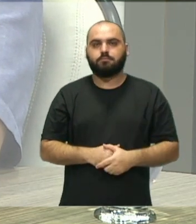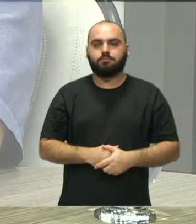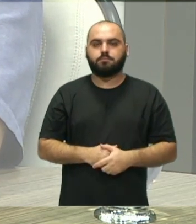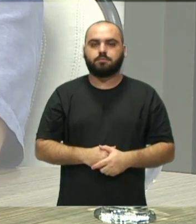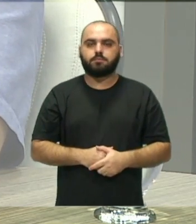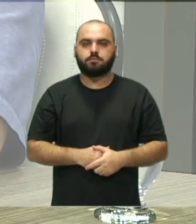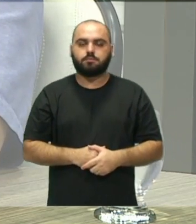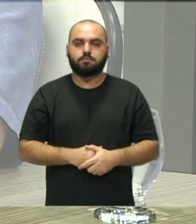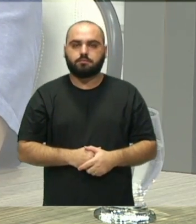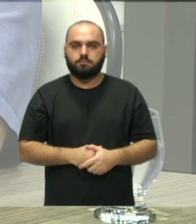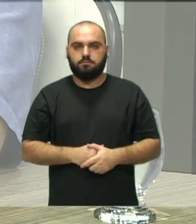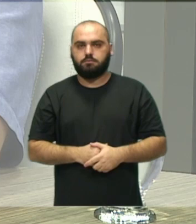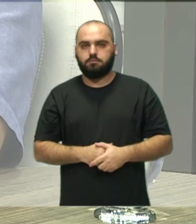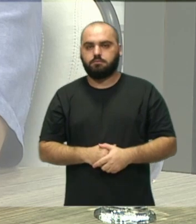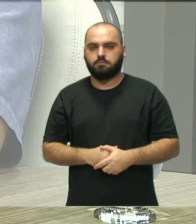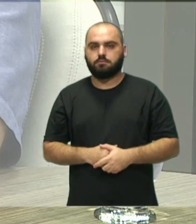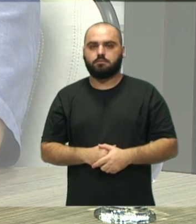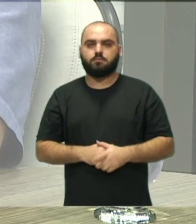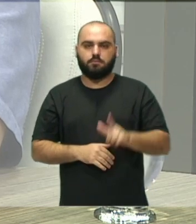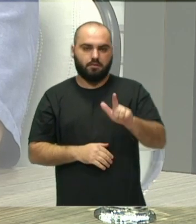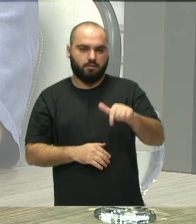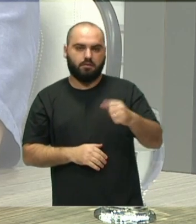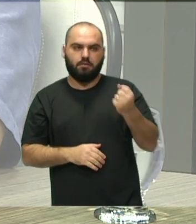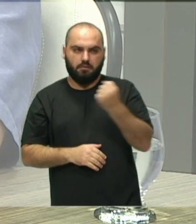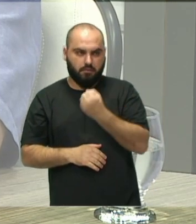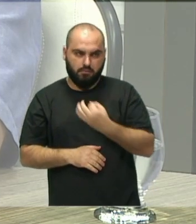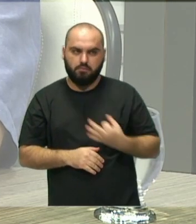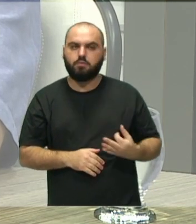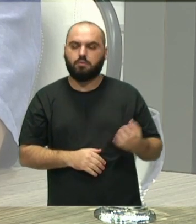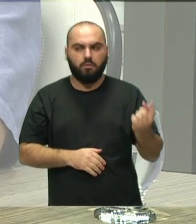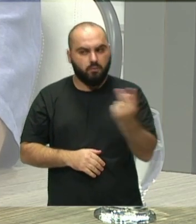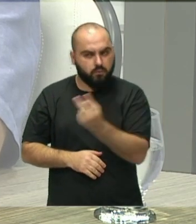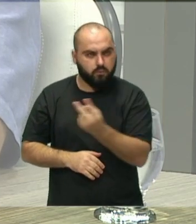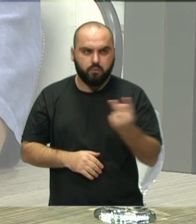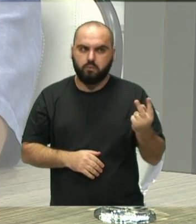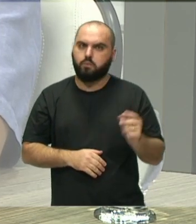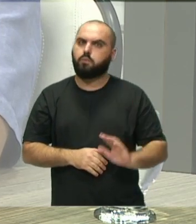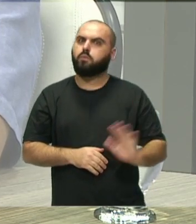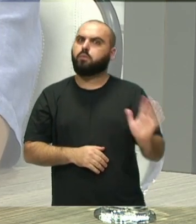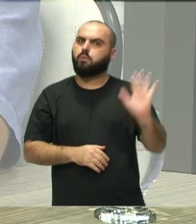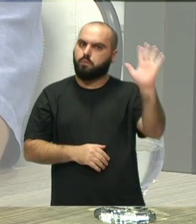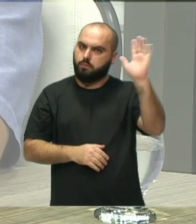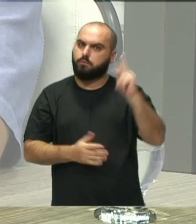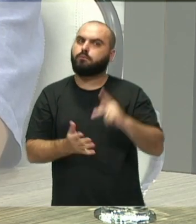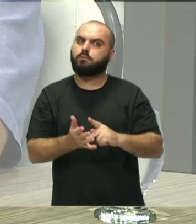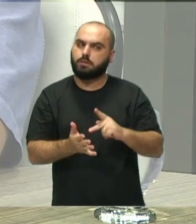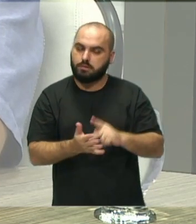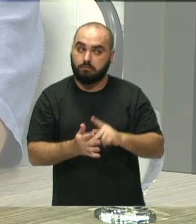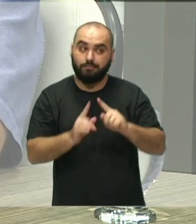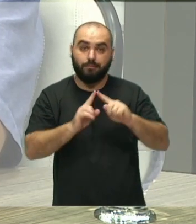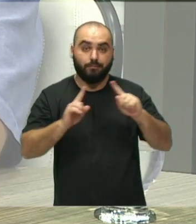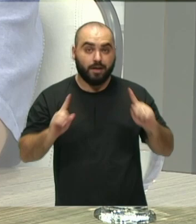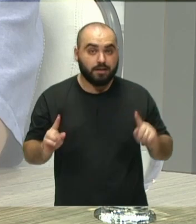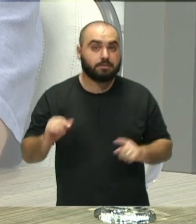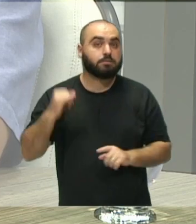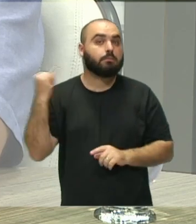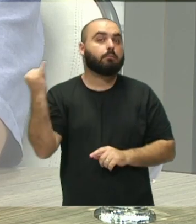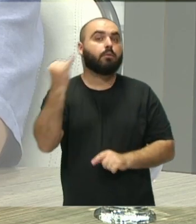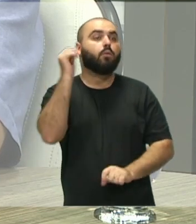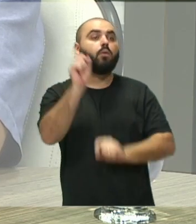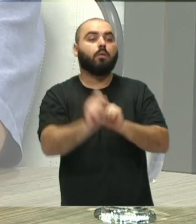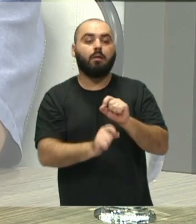me permite, são números bastante significativos e relevantes, mas também é importante entender que